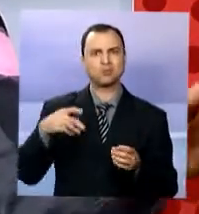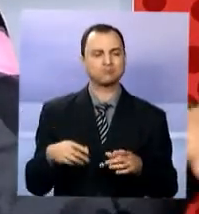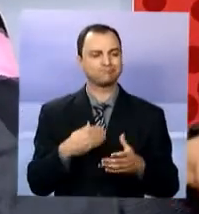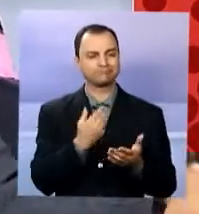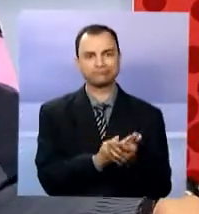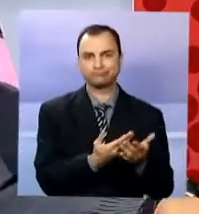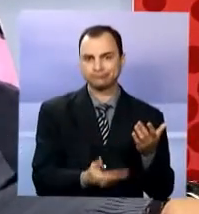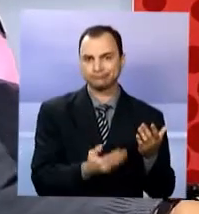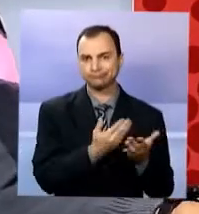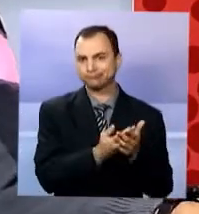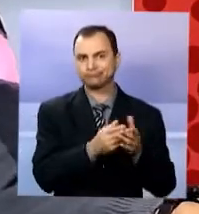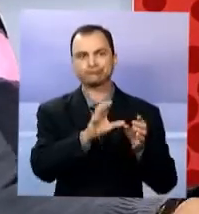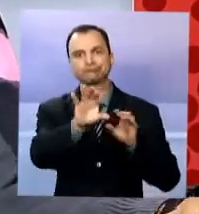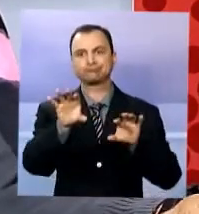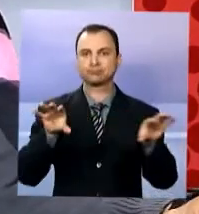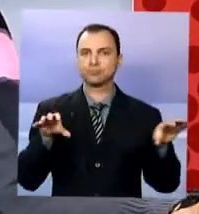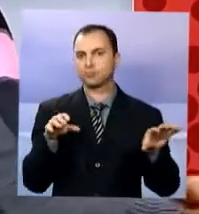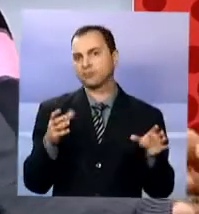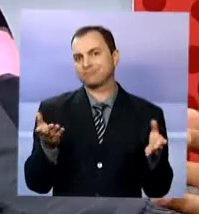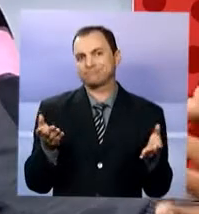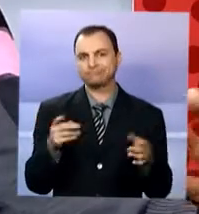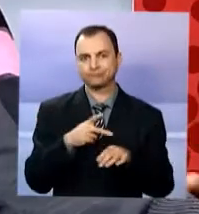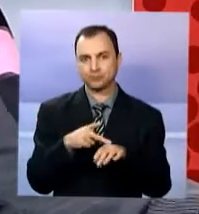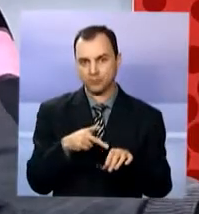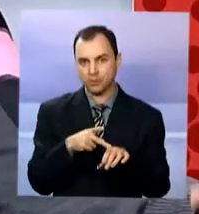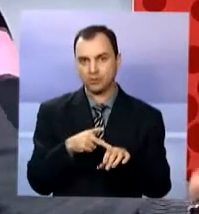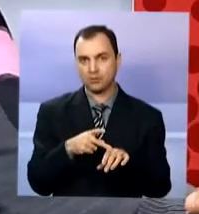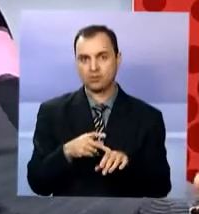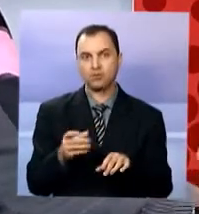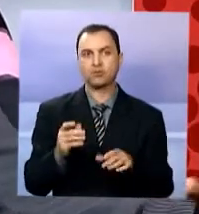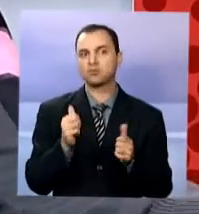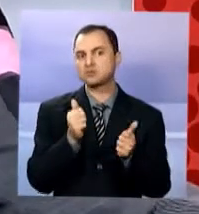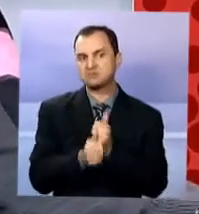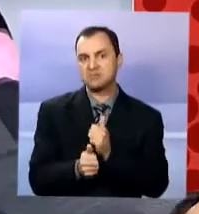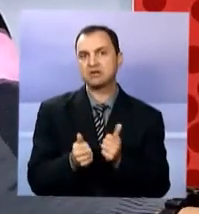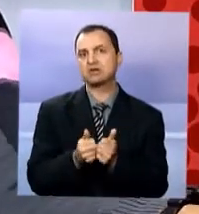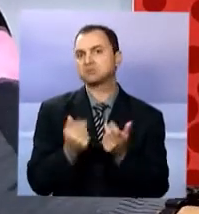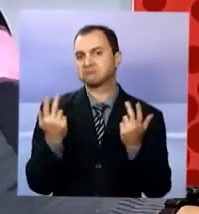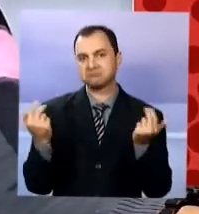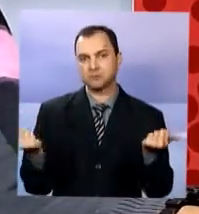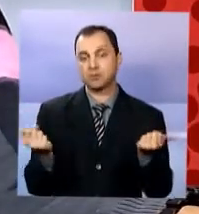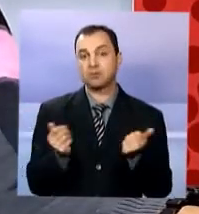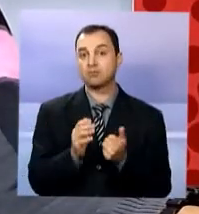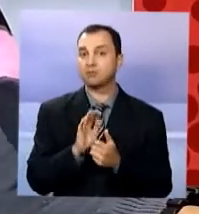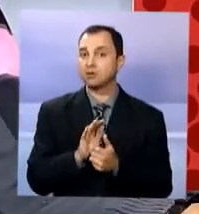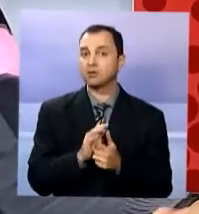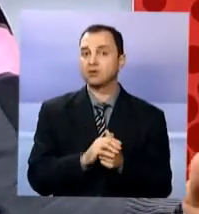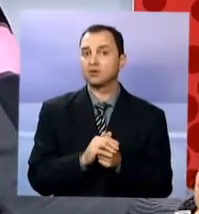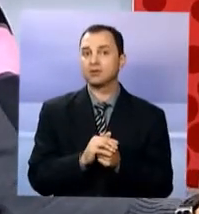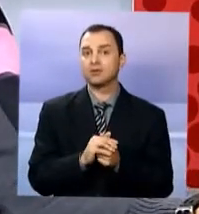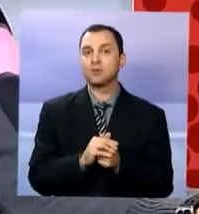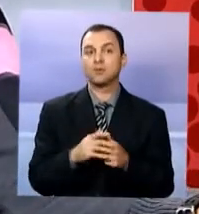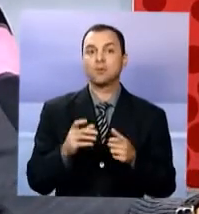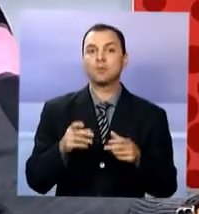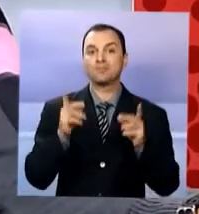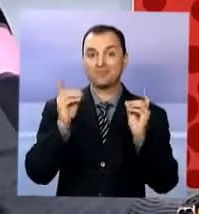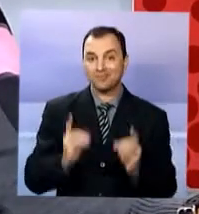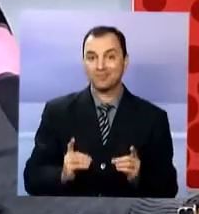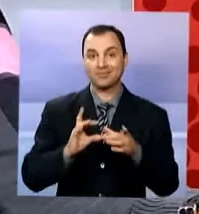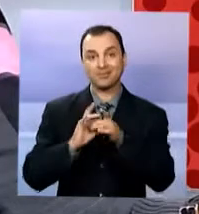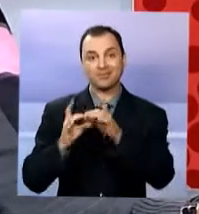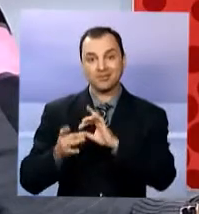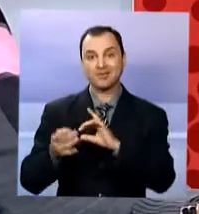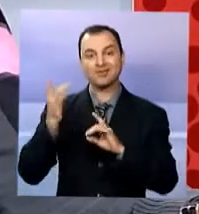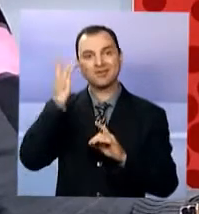desperdiçado sair pelo pelos cantos do Paraíso do país com relação ao esporte convencional e no paralímpico